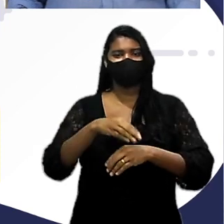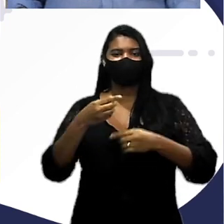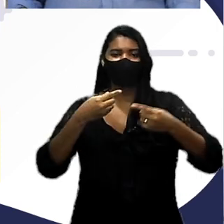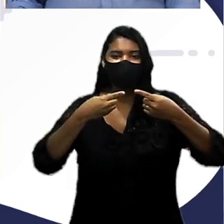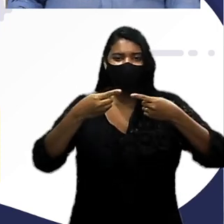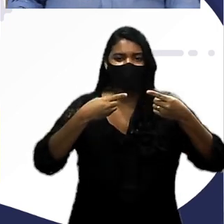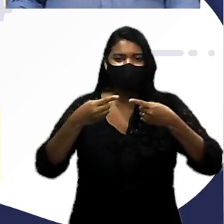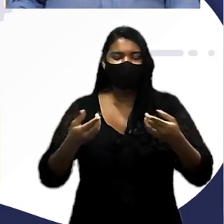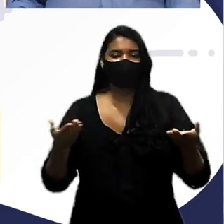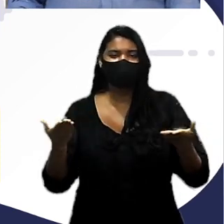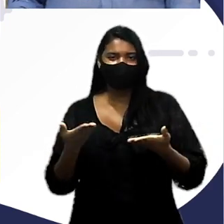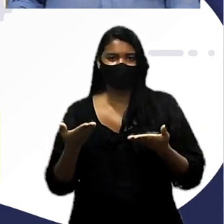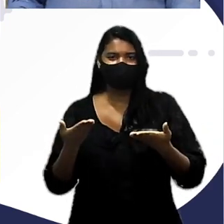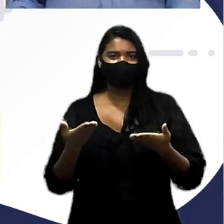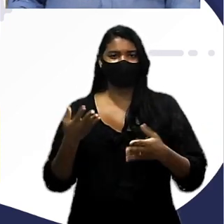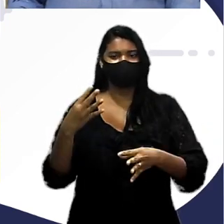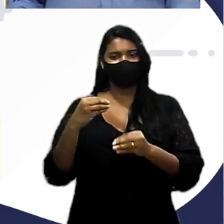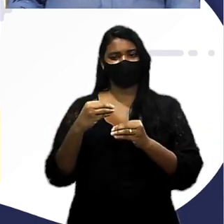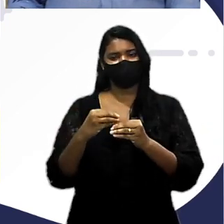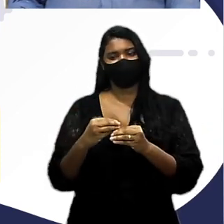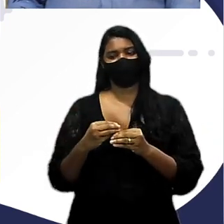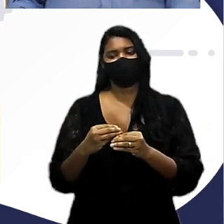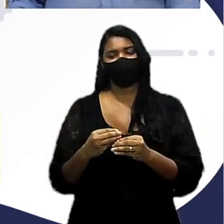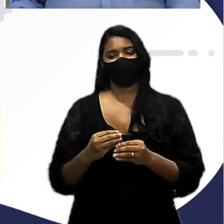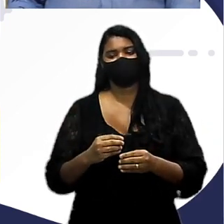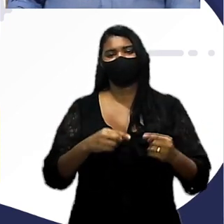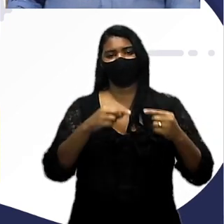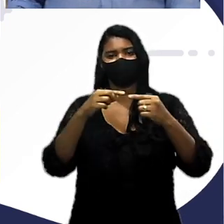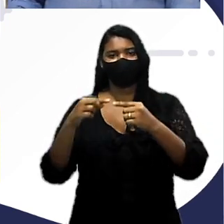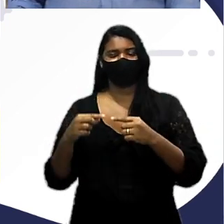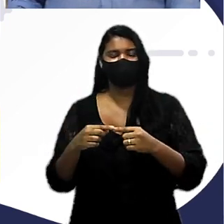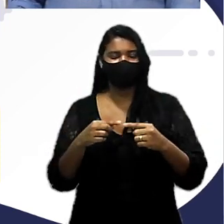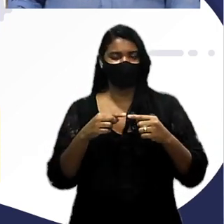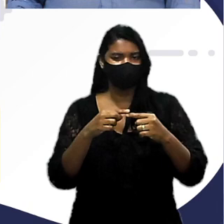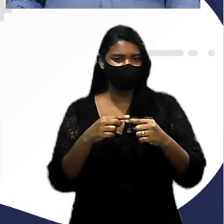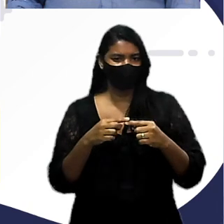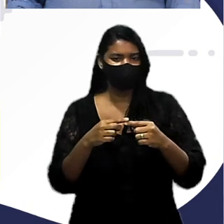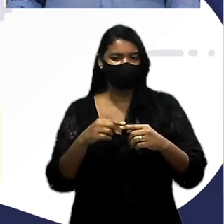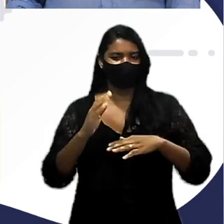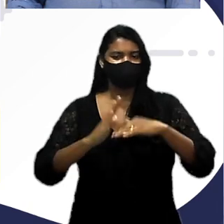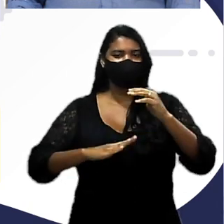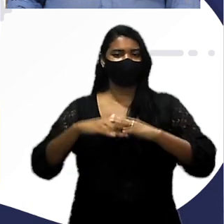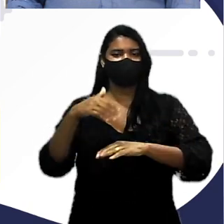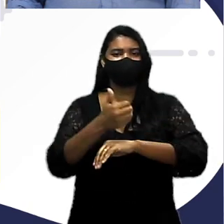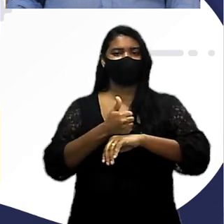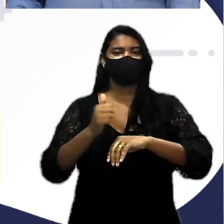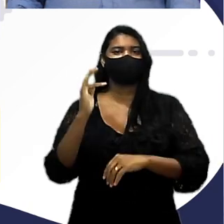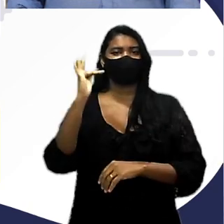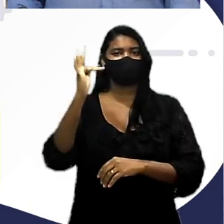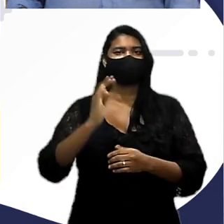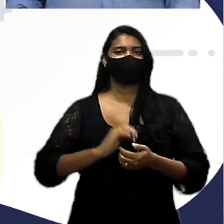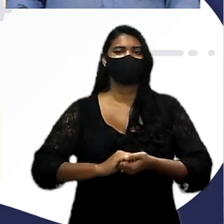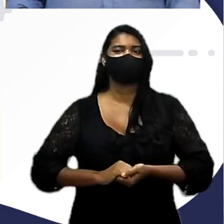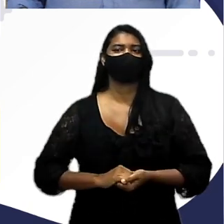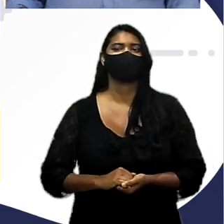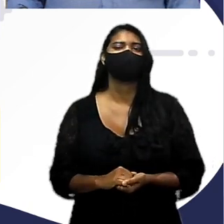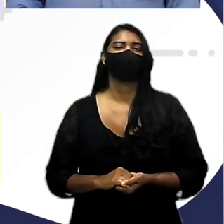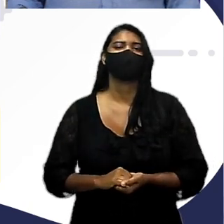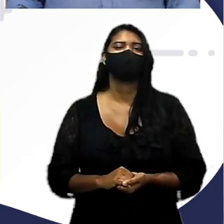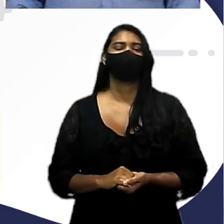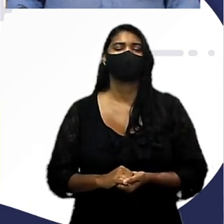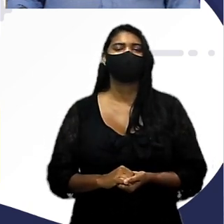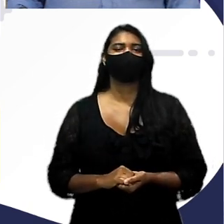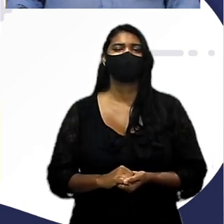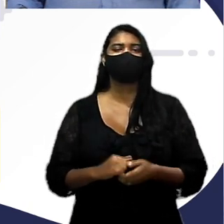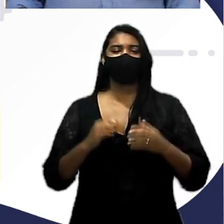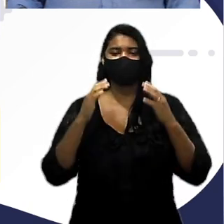discutindo principalmente sobre essa questão relacionada ao profissional do futuro, tá bom? Vamos lá prestar